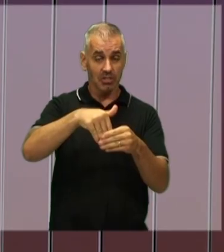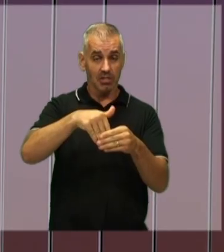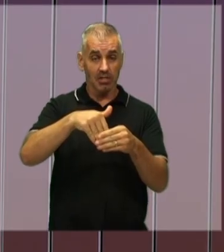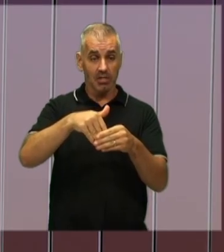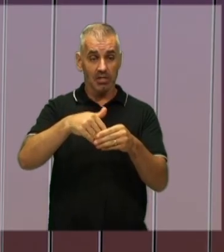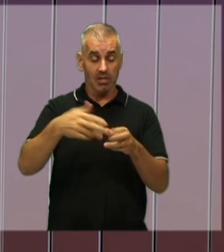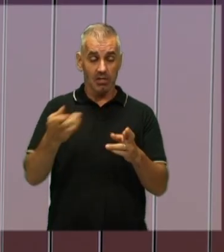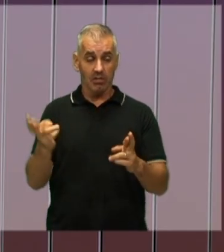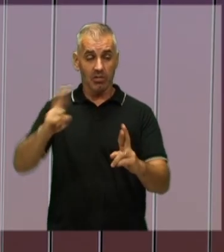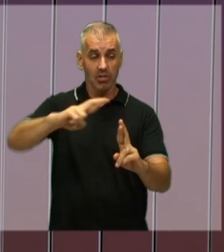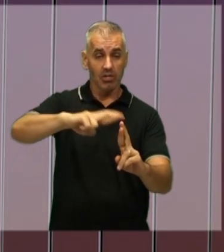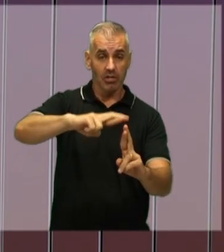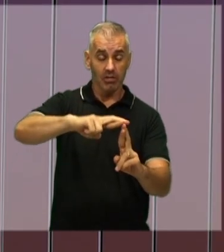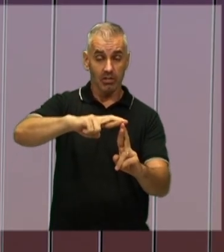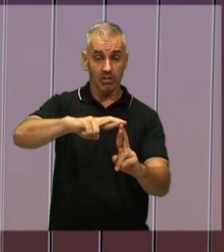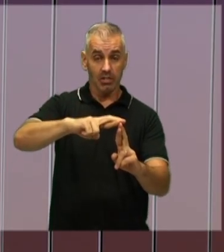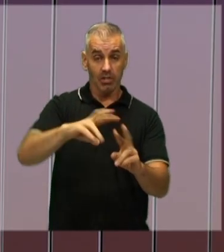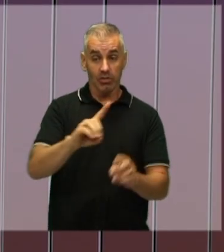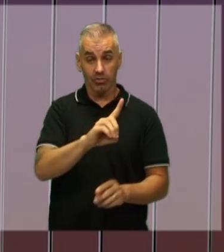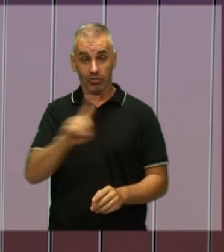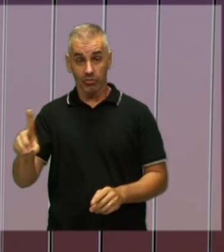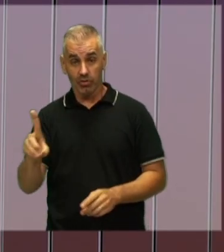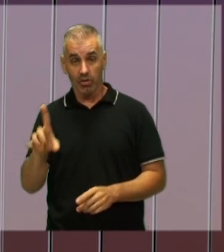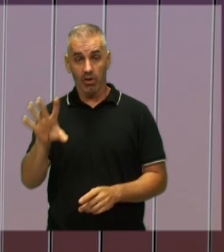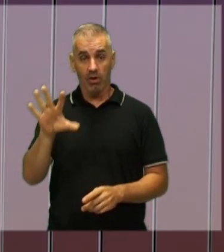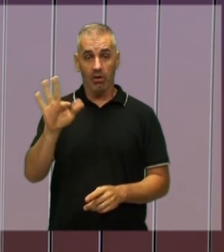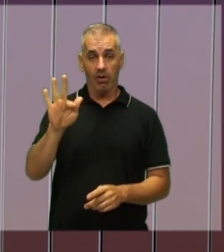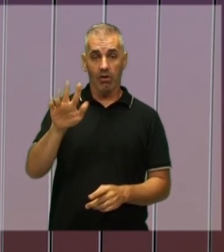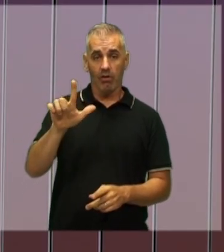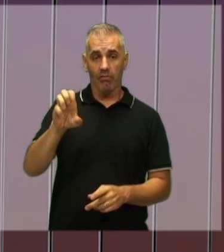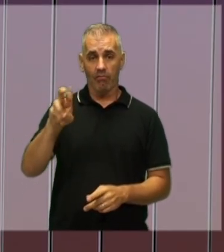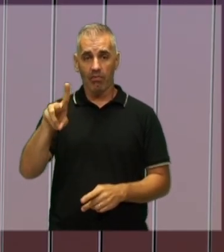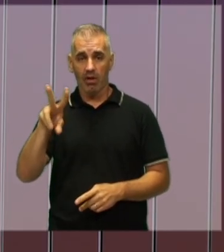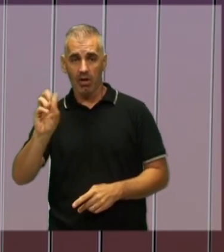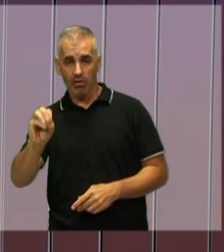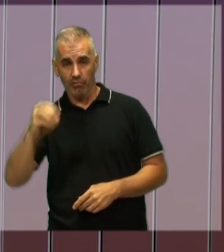direita, conservador, o Flávio, aumentando nas pesquisas.